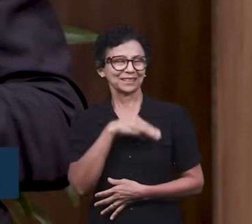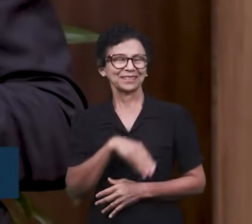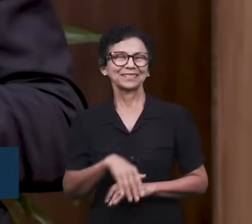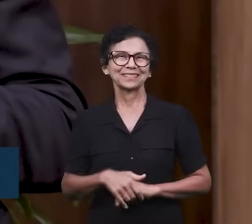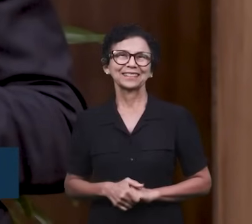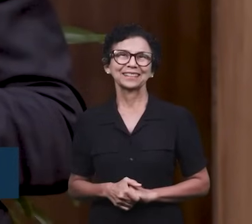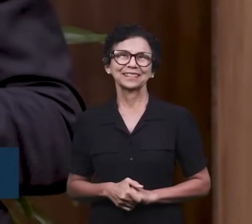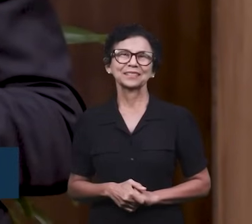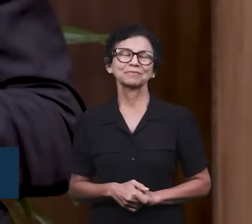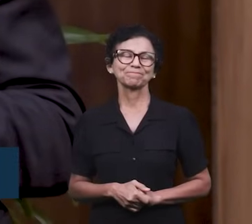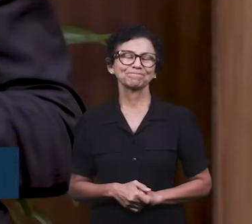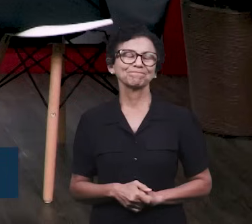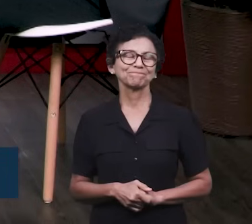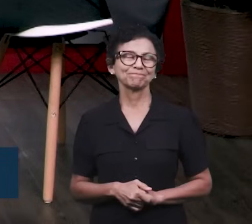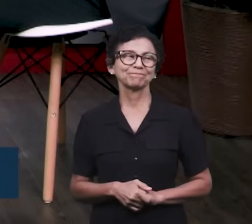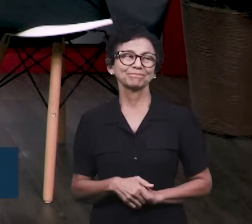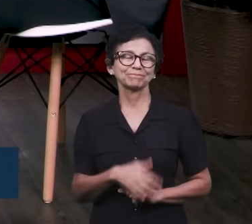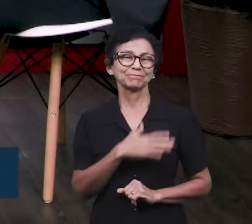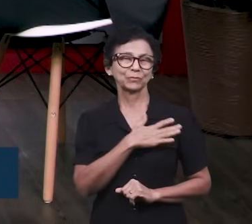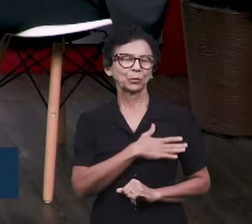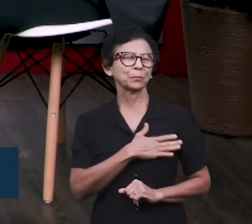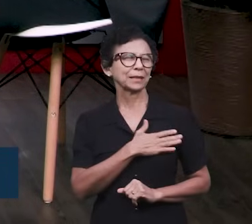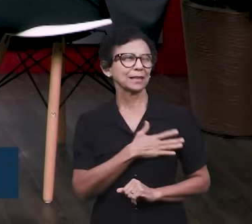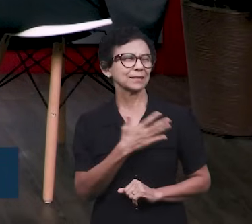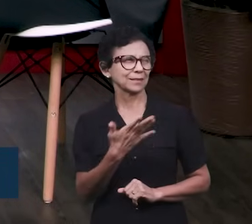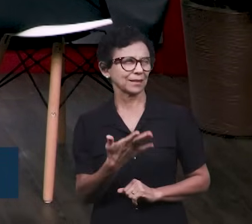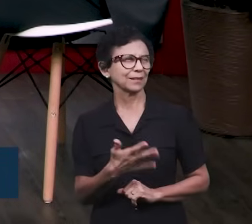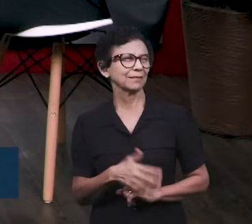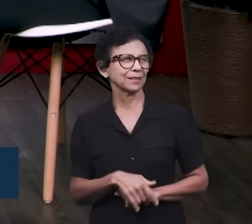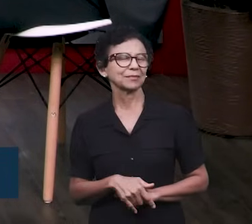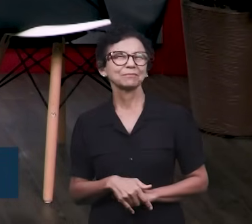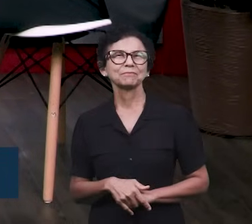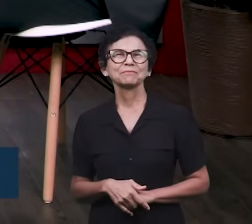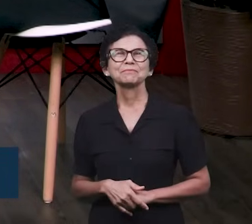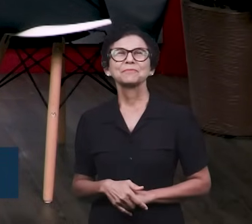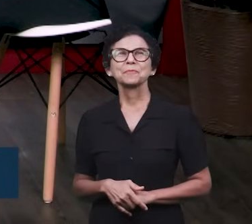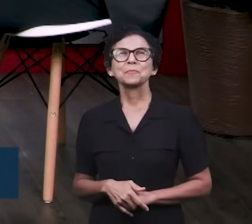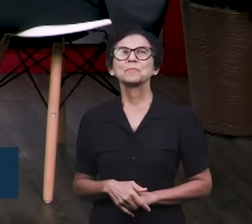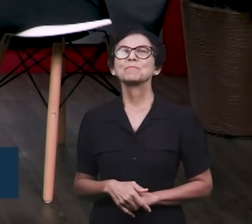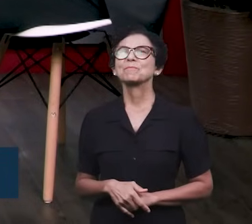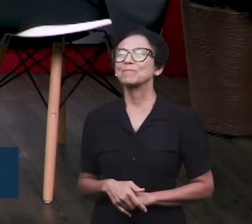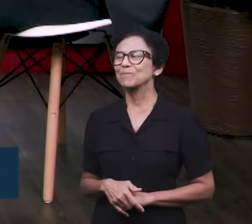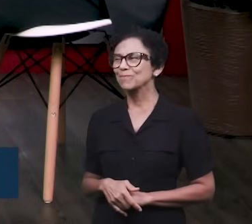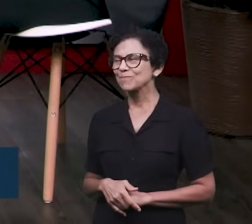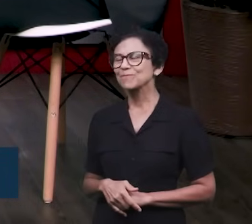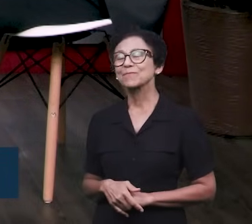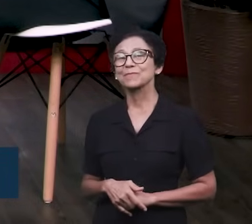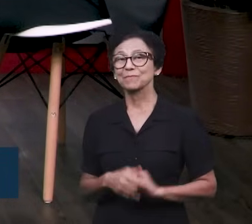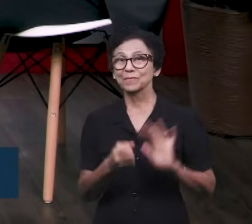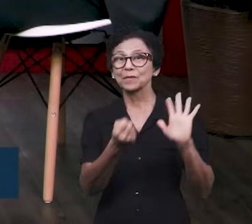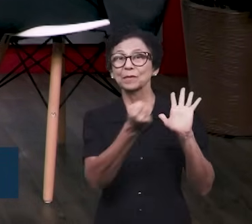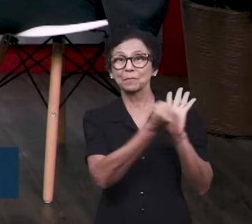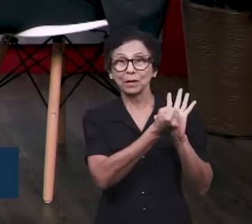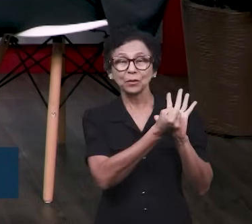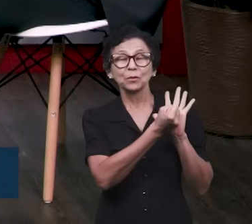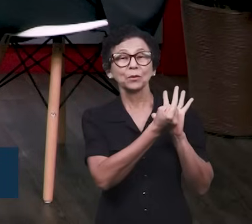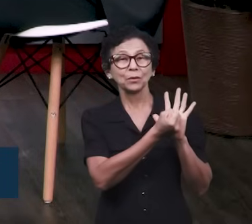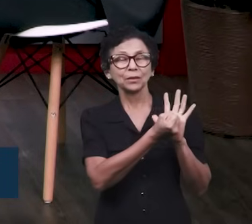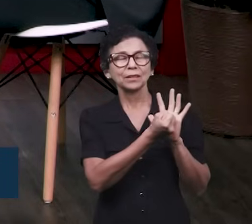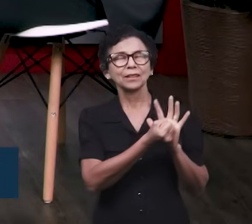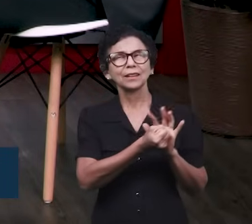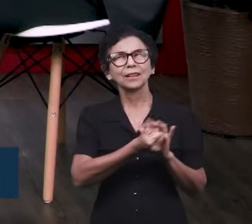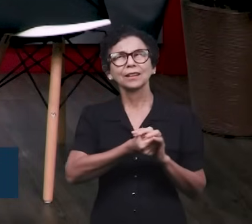foi desbravar. Realmente algo notório, marcante. Eu lembro que no decorrer